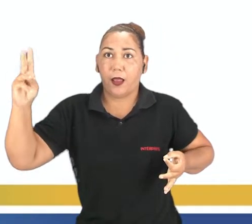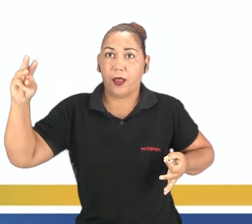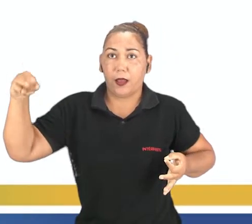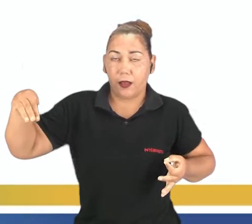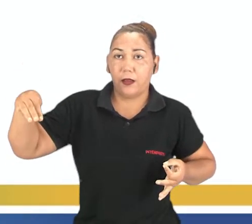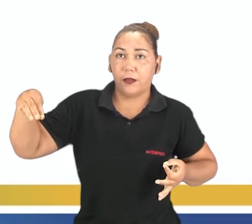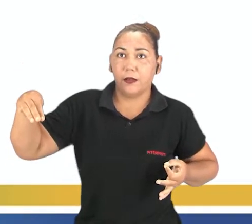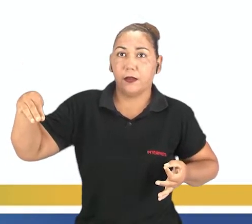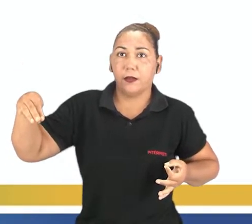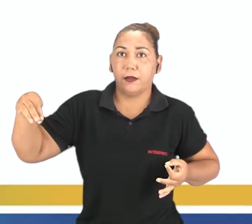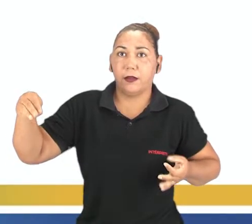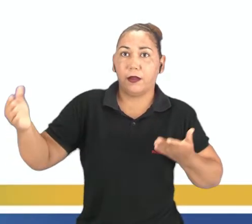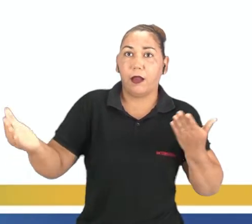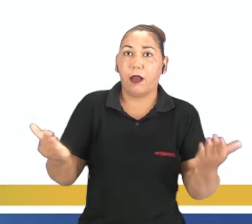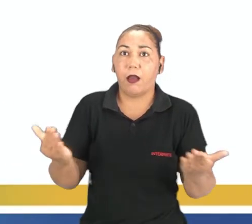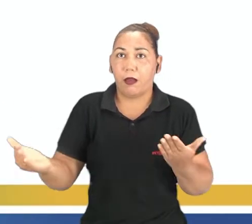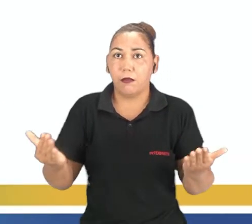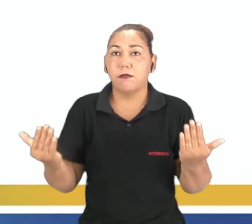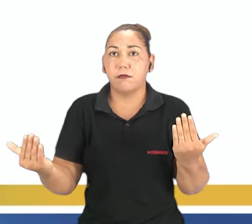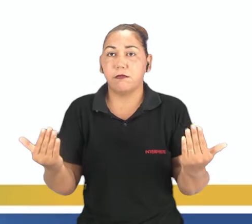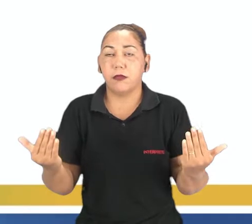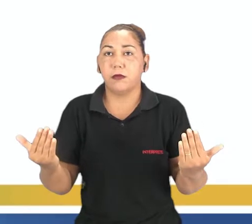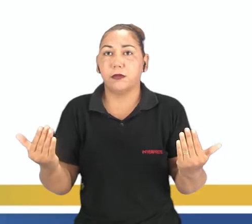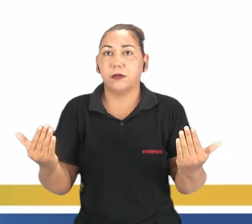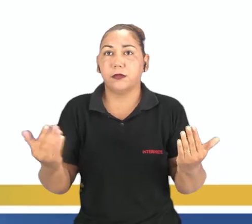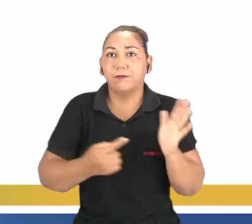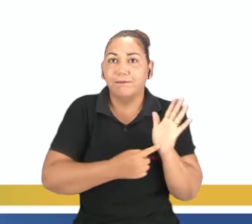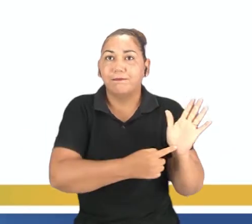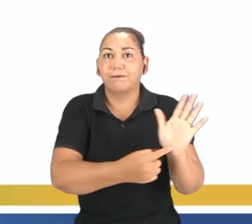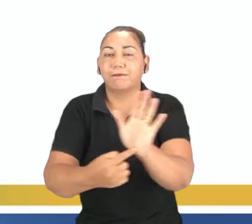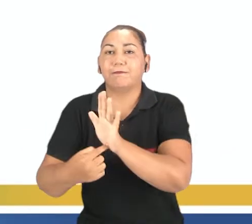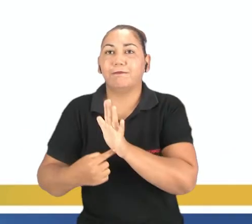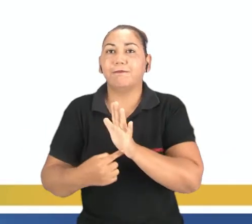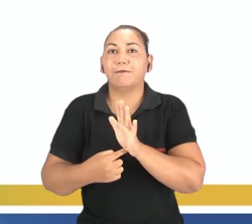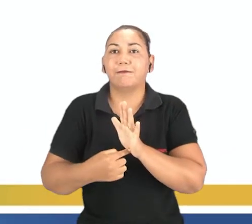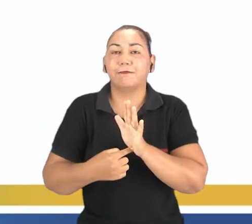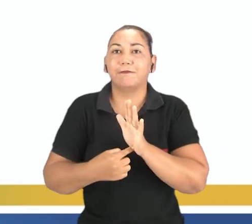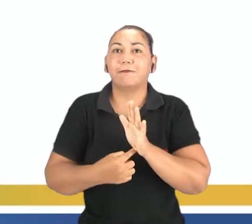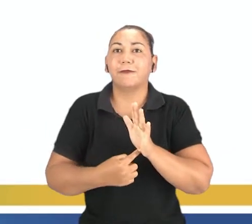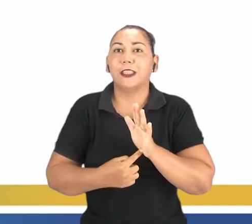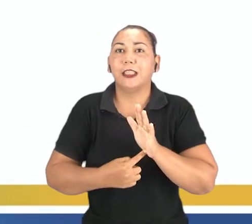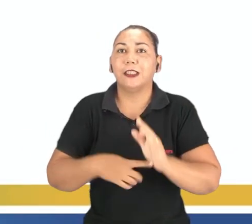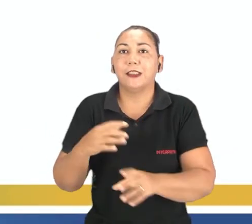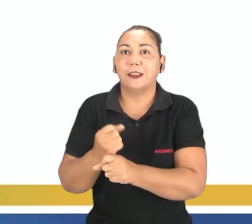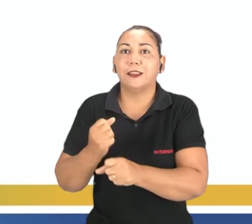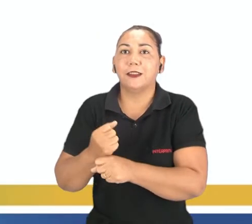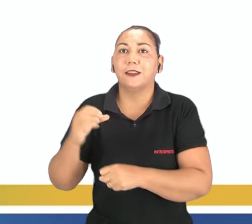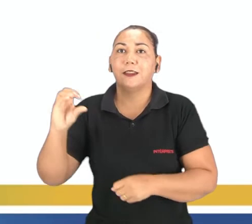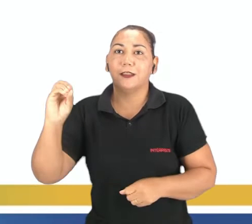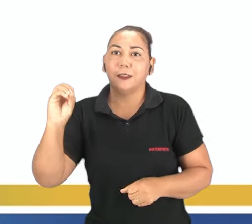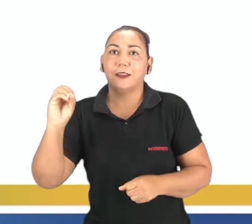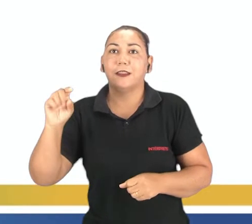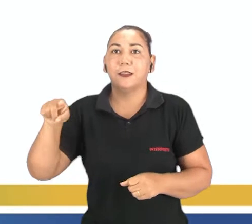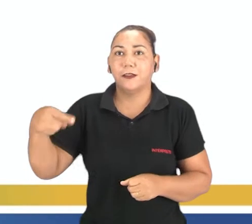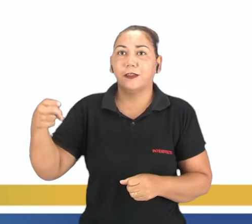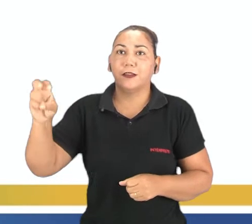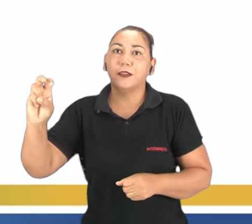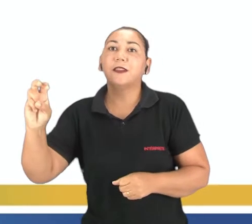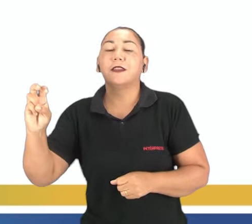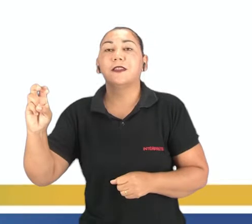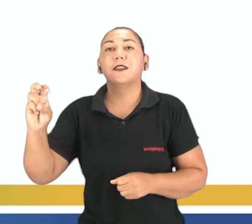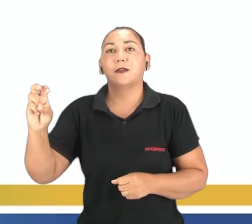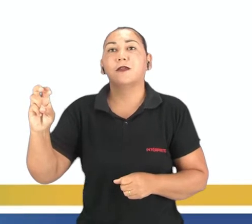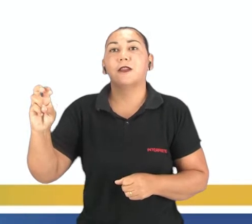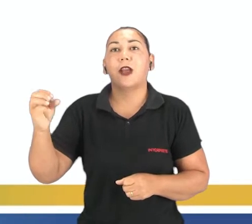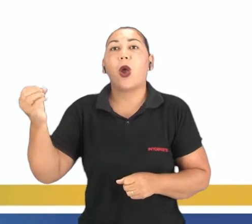razões aí envolvidas, ambas apresentam um resultado de 0,5 ou meio, né? Isso significa que